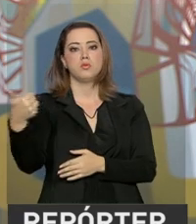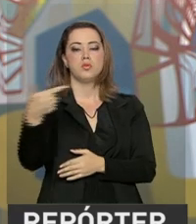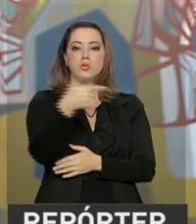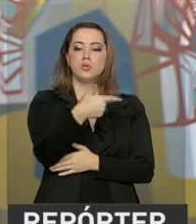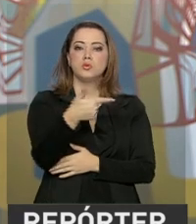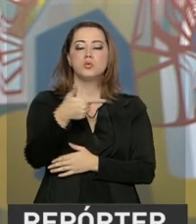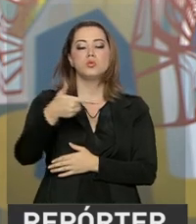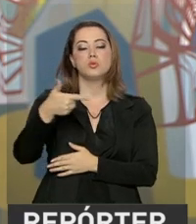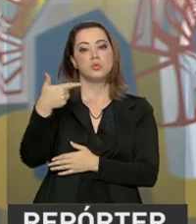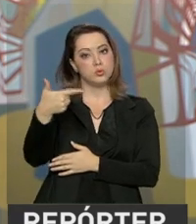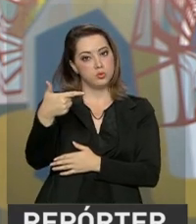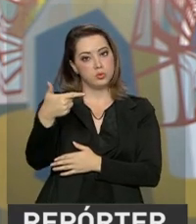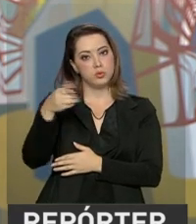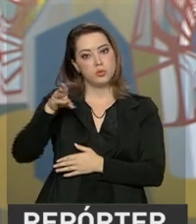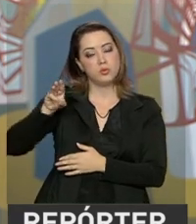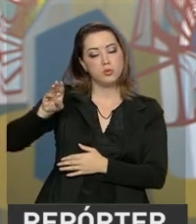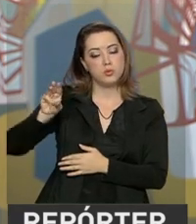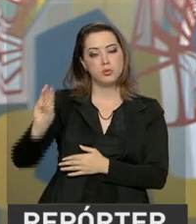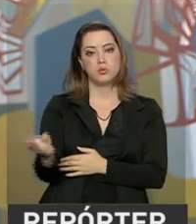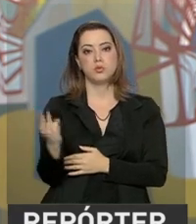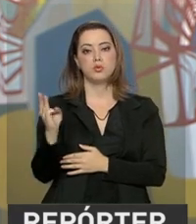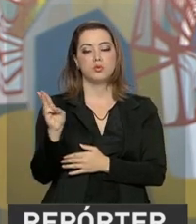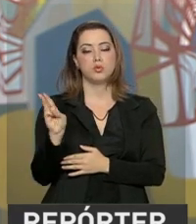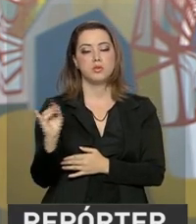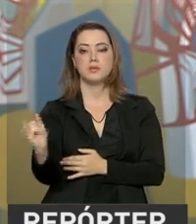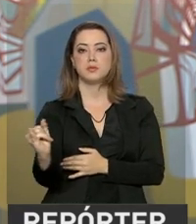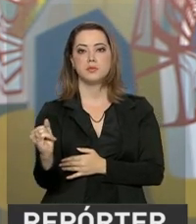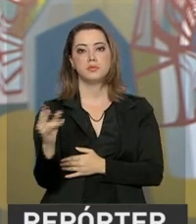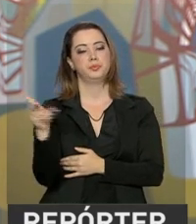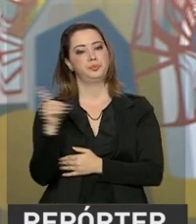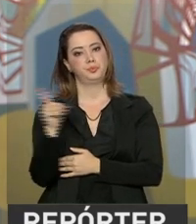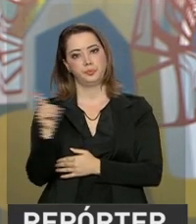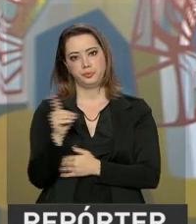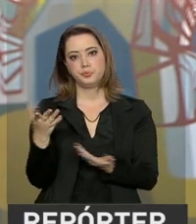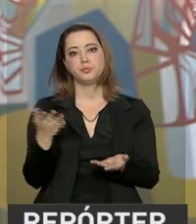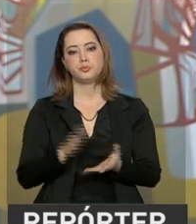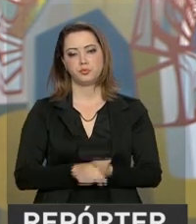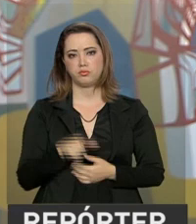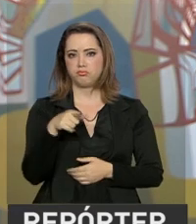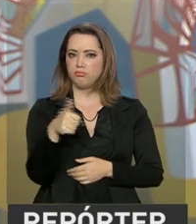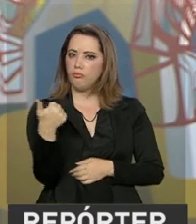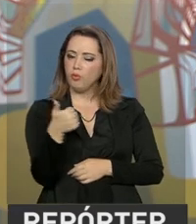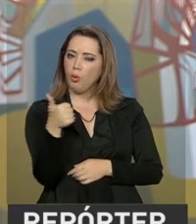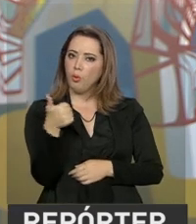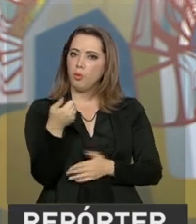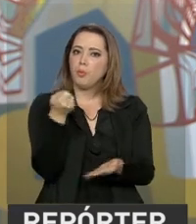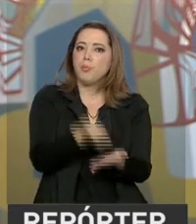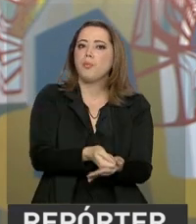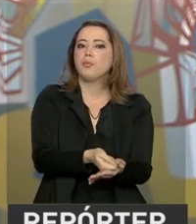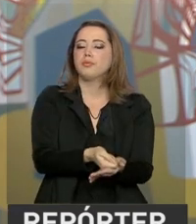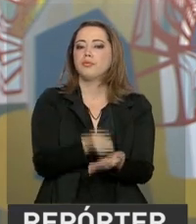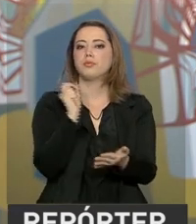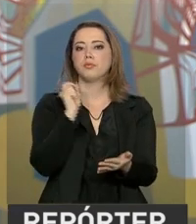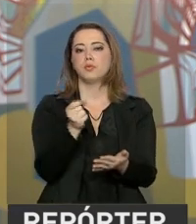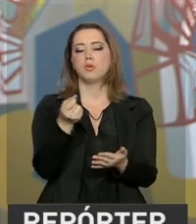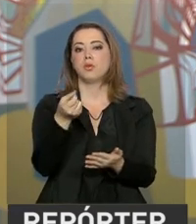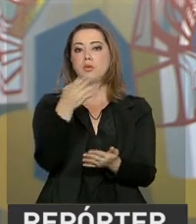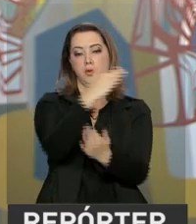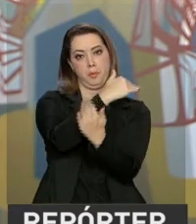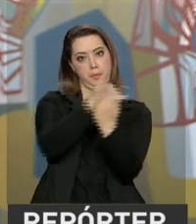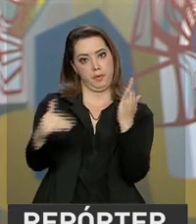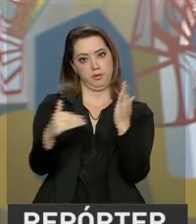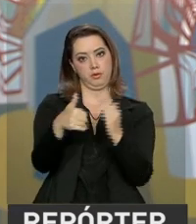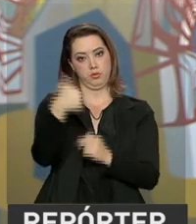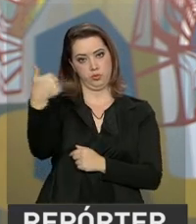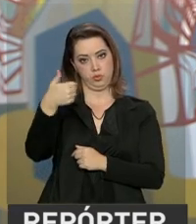Bilhões 500 Milhões de Dólares a primeira parcela desse negócio que corresponde a metade do valor total ou seja 1